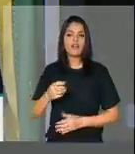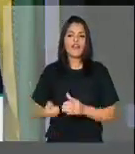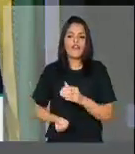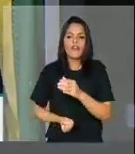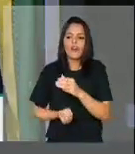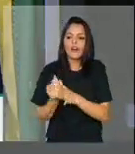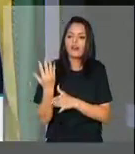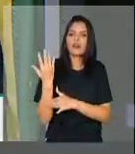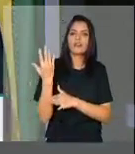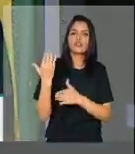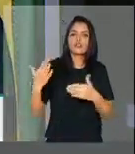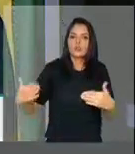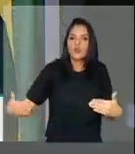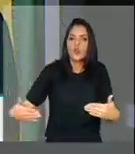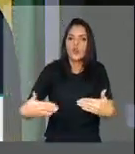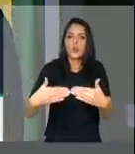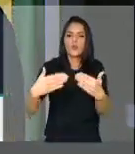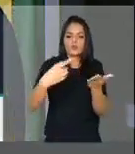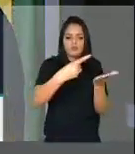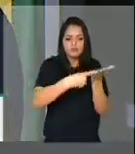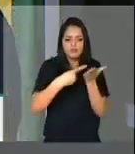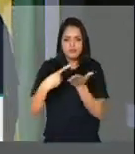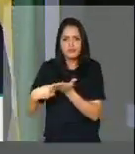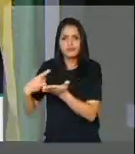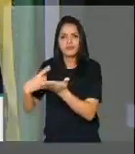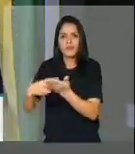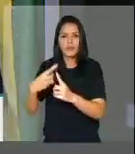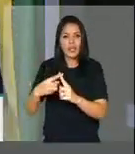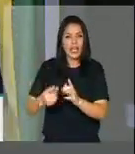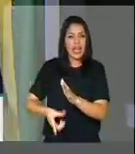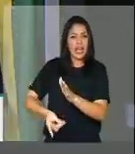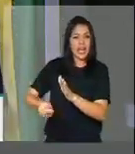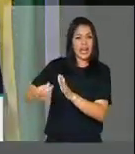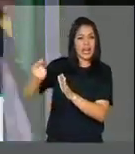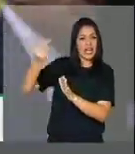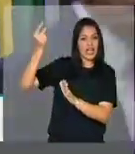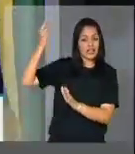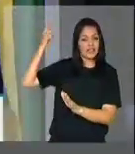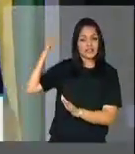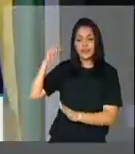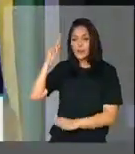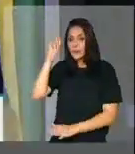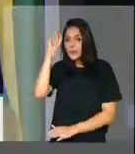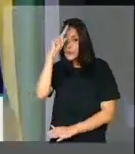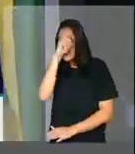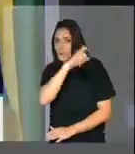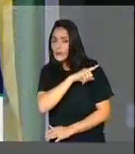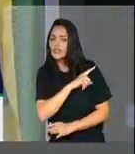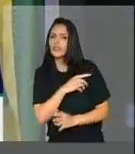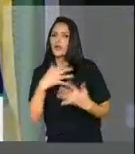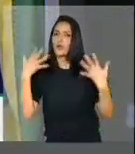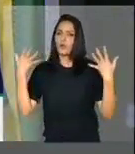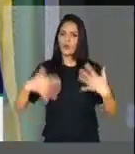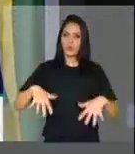consenso, é um país que nasceu de grandes dificuldades. O anacronismo dos